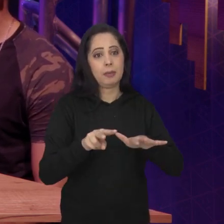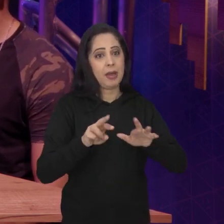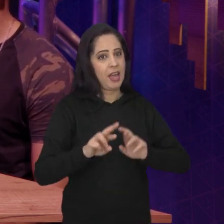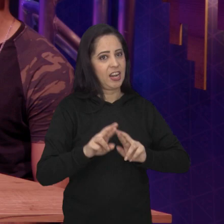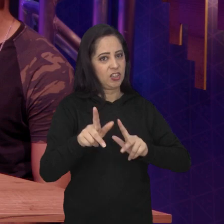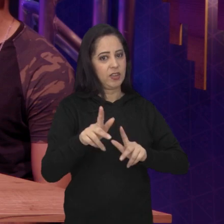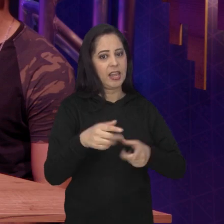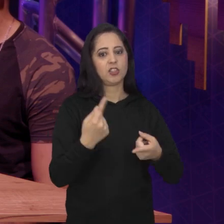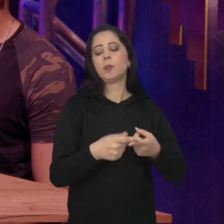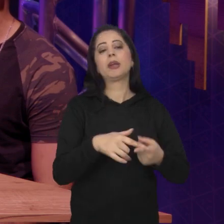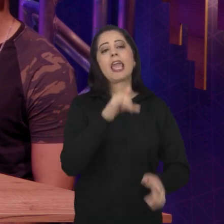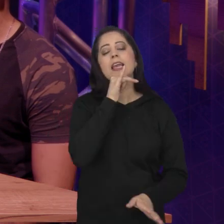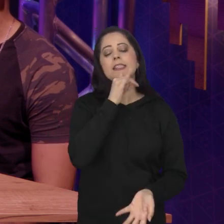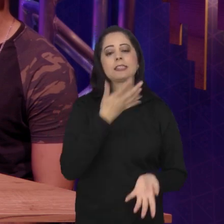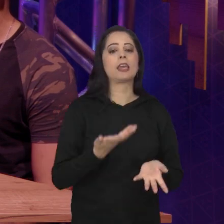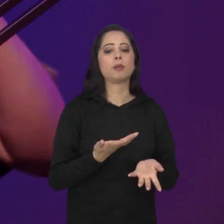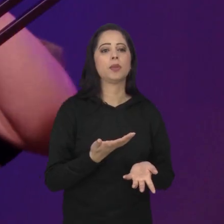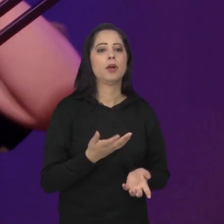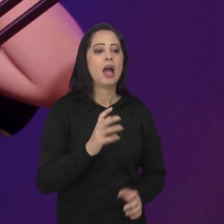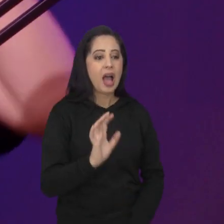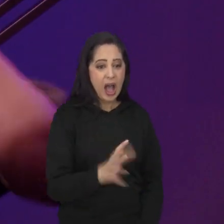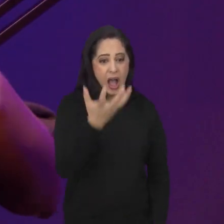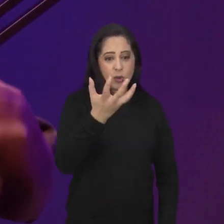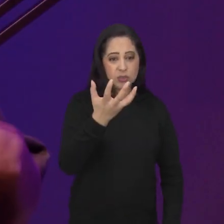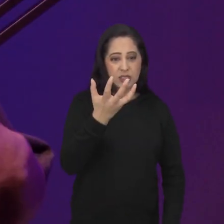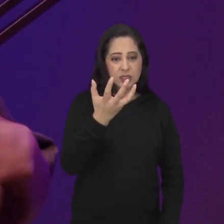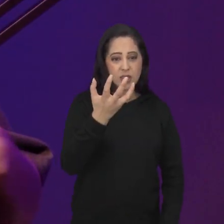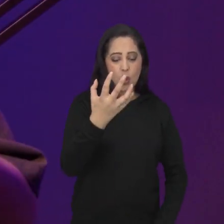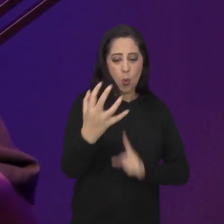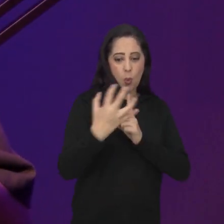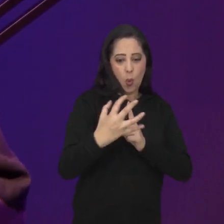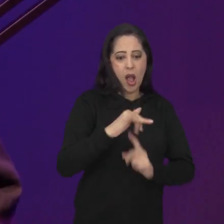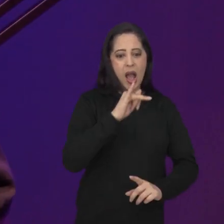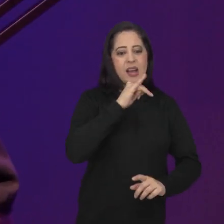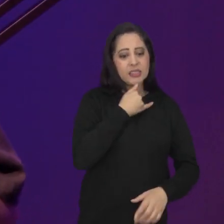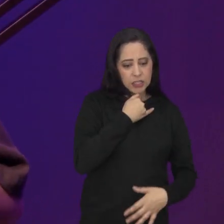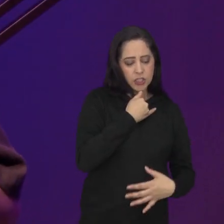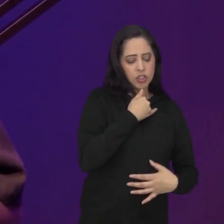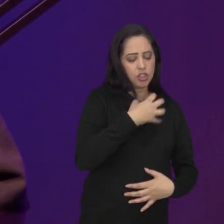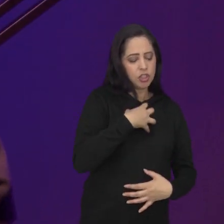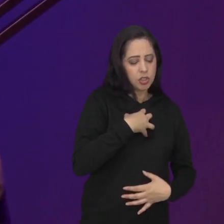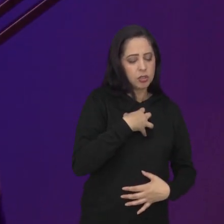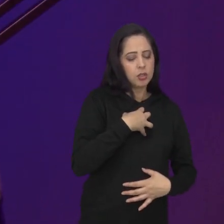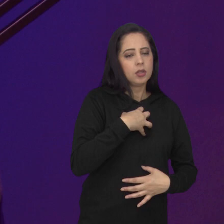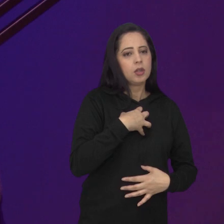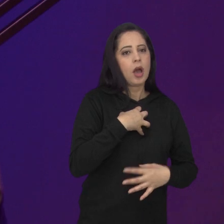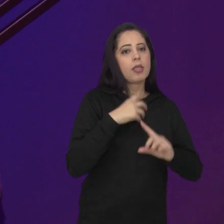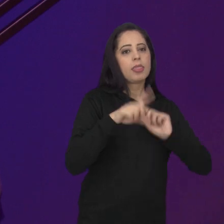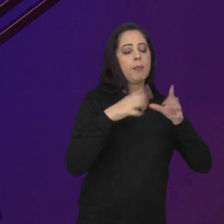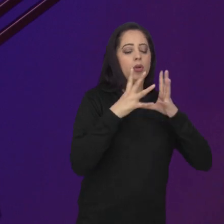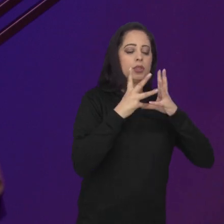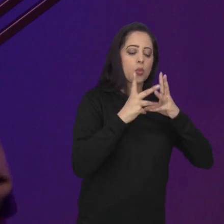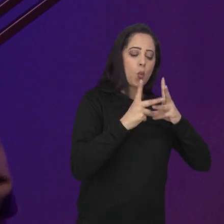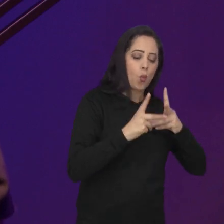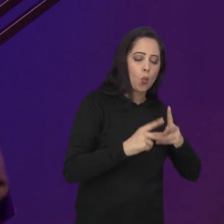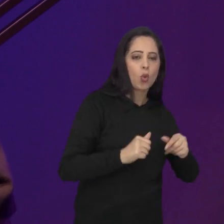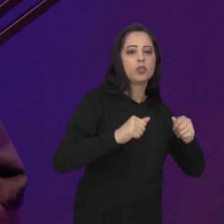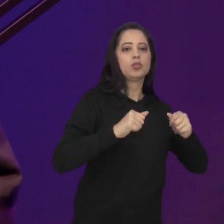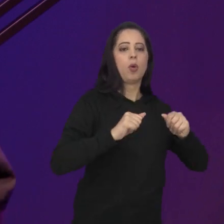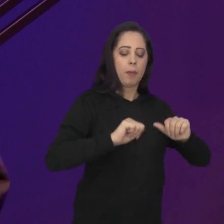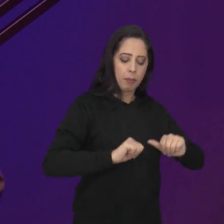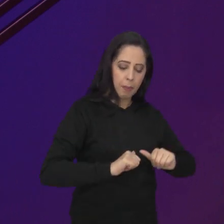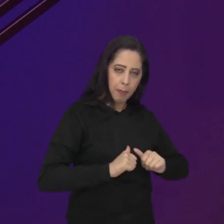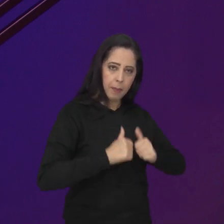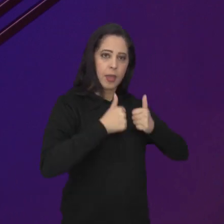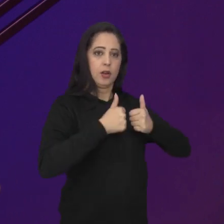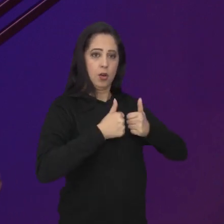Então, é diferente de uma tristeza, por exemplo, aconteceu alguma coisa que te deixou triste e você vai passar um momento triste e daí depois